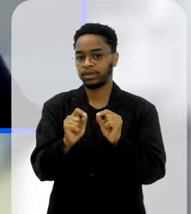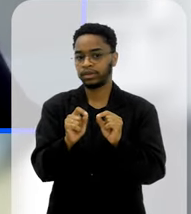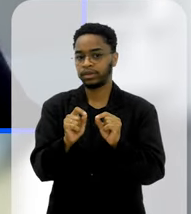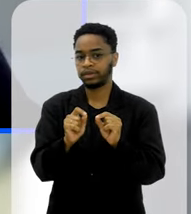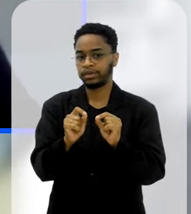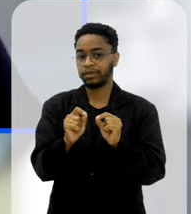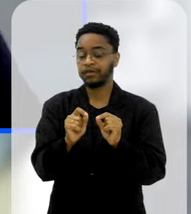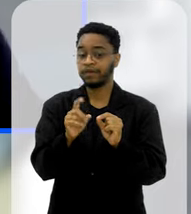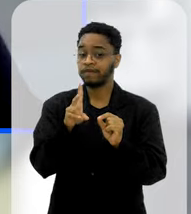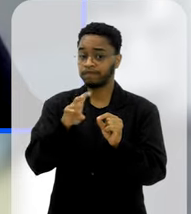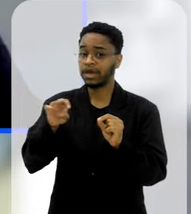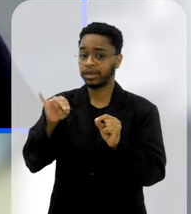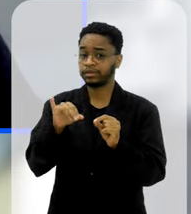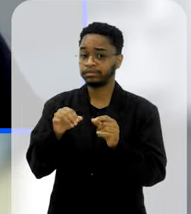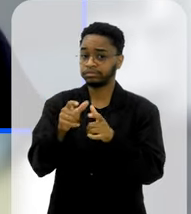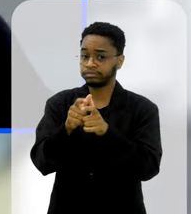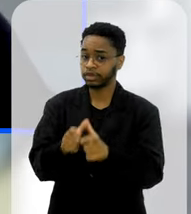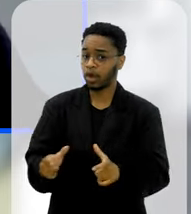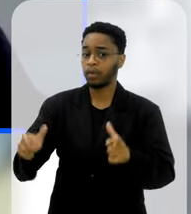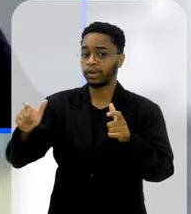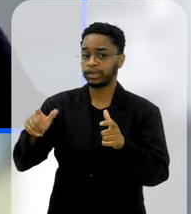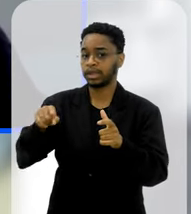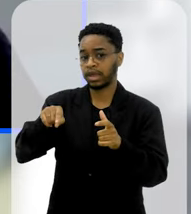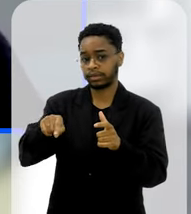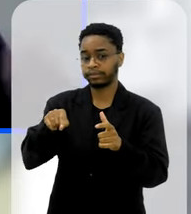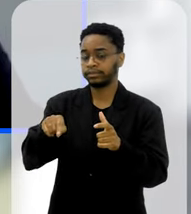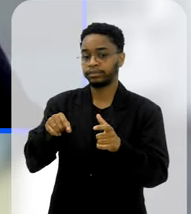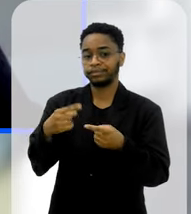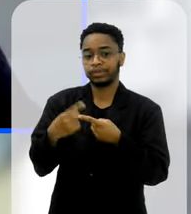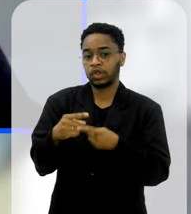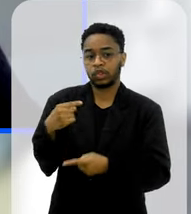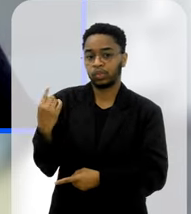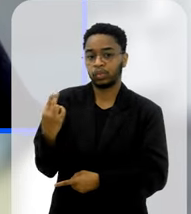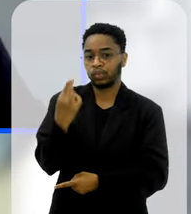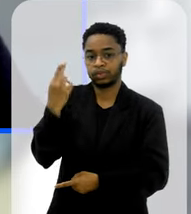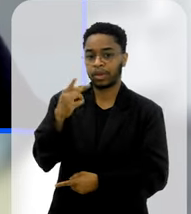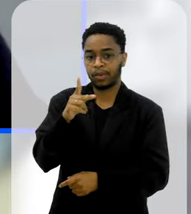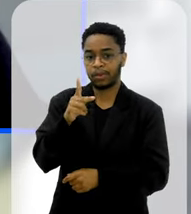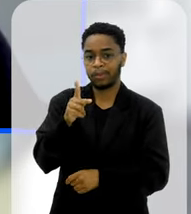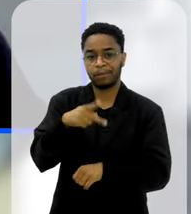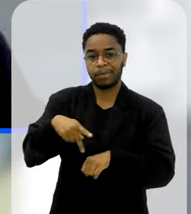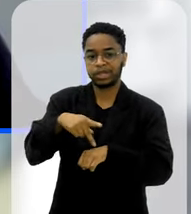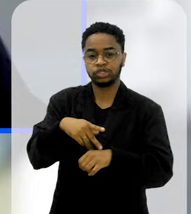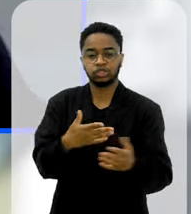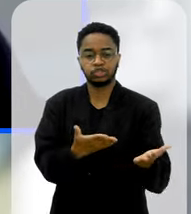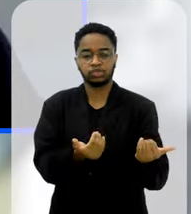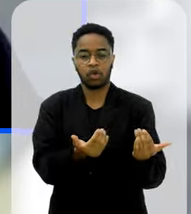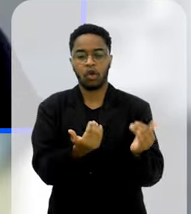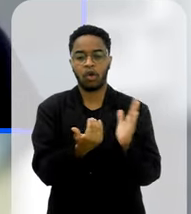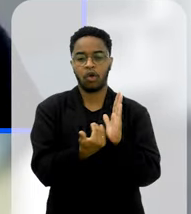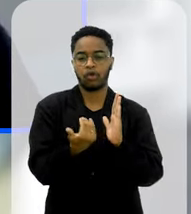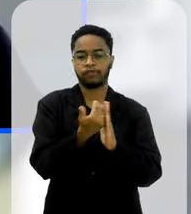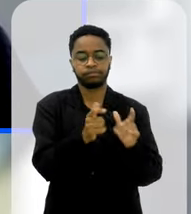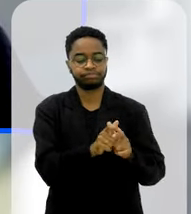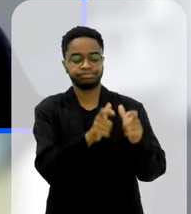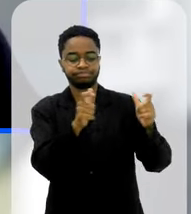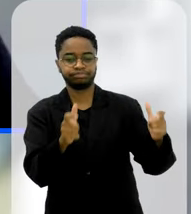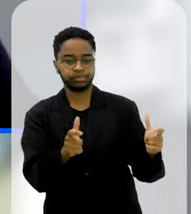certeza que nós temos é que esse quadro vai se ampliar. Não tem mais condição de ser um país tão